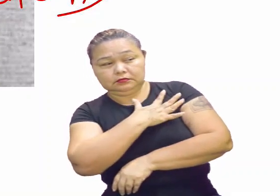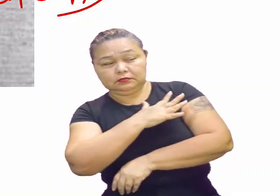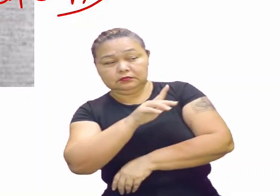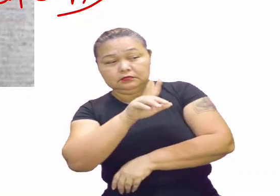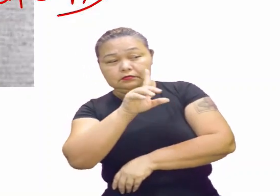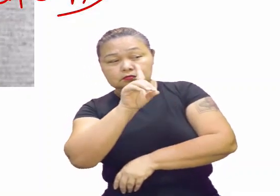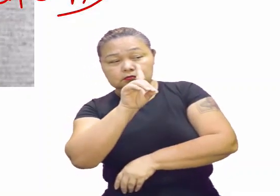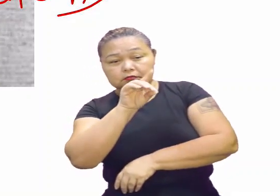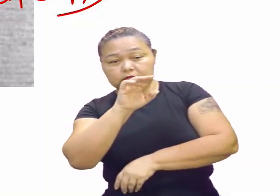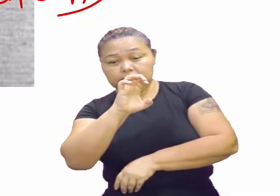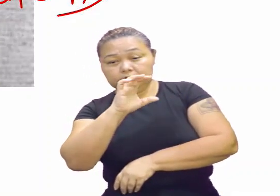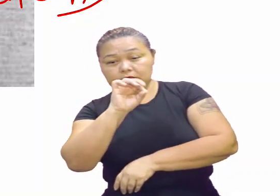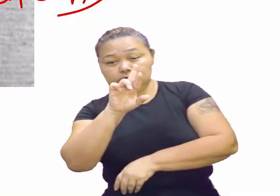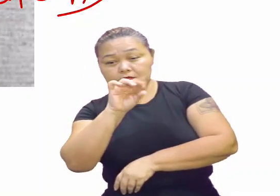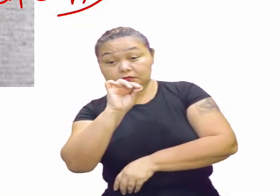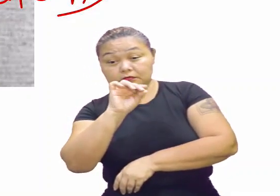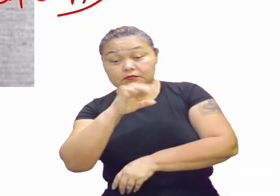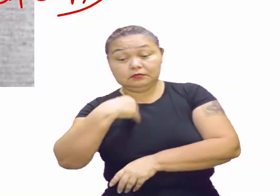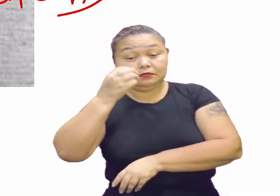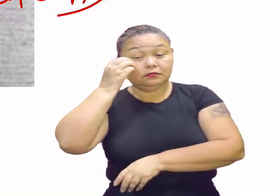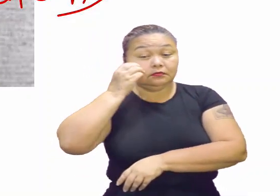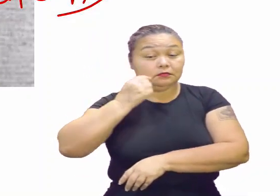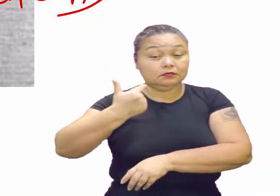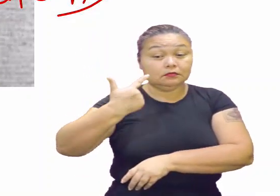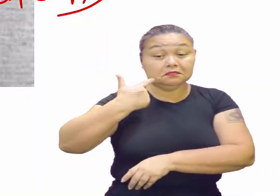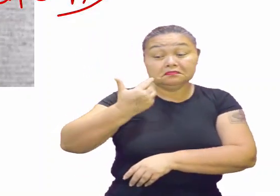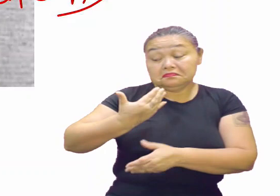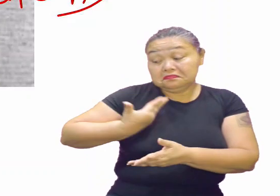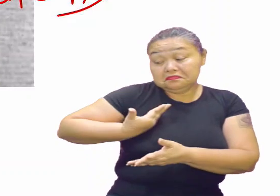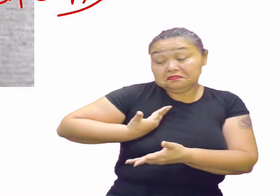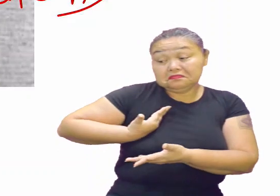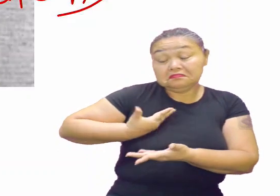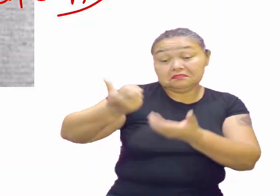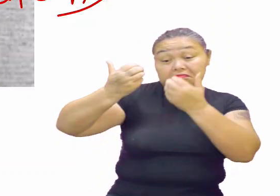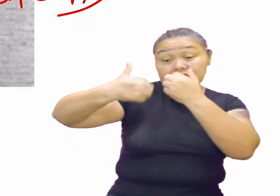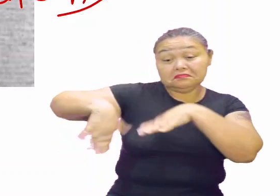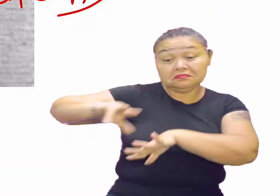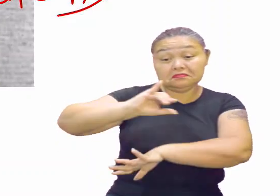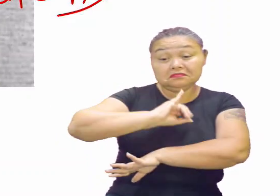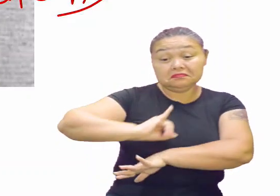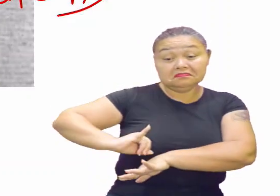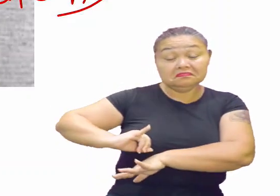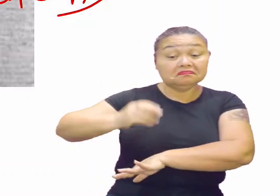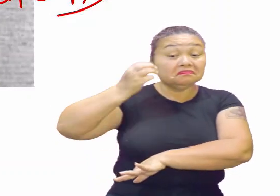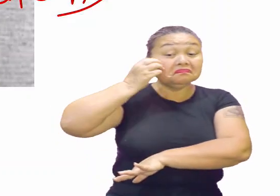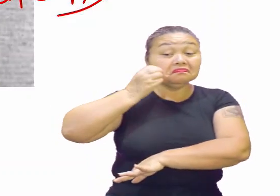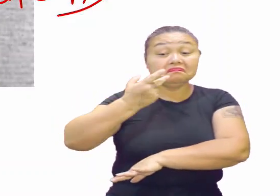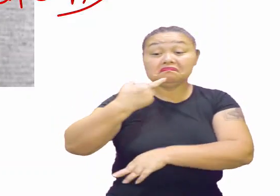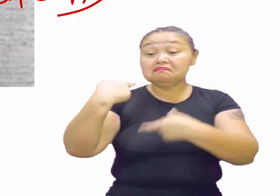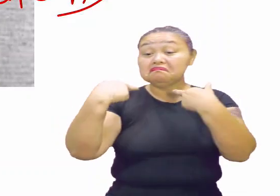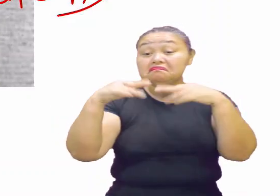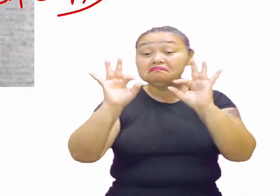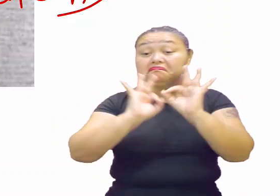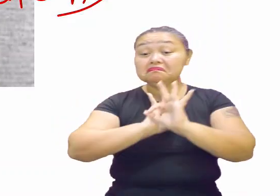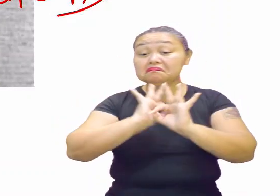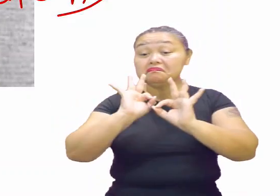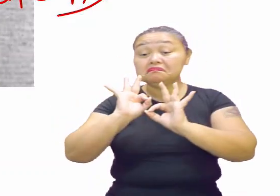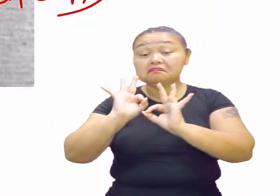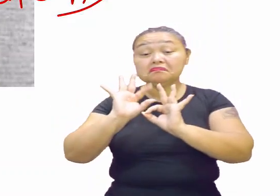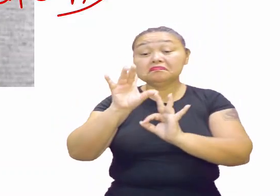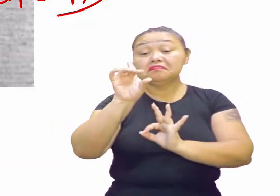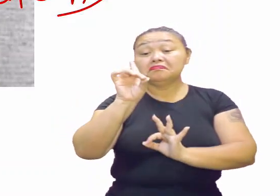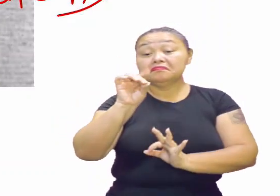Dom Pedro, para poder derrubar o império foi muito fácil. Dom Pedro não questionou. E aí